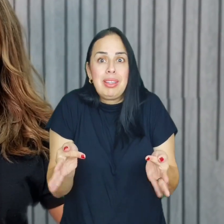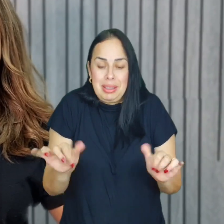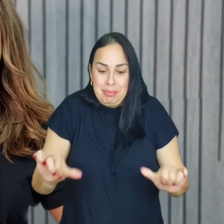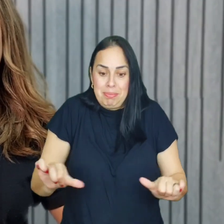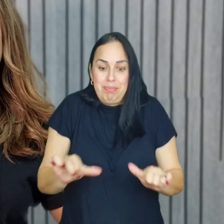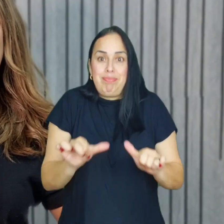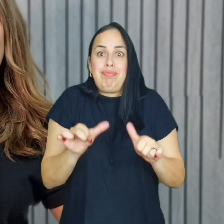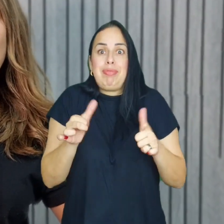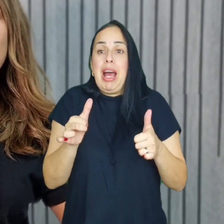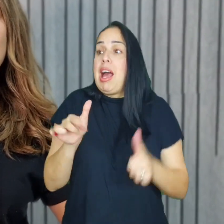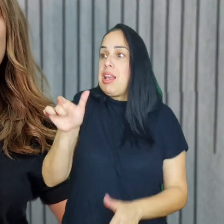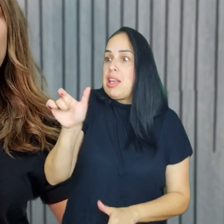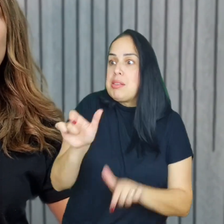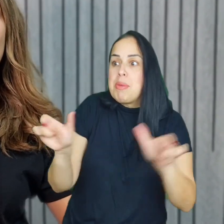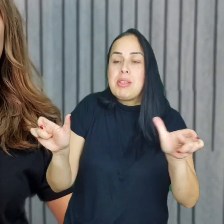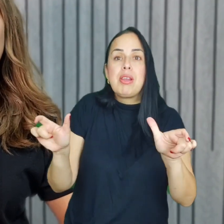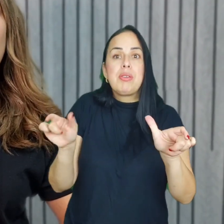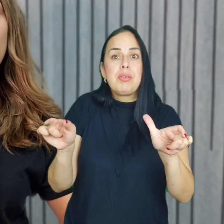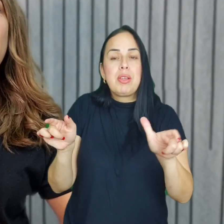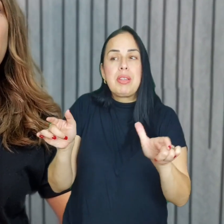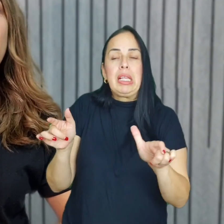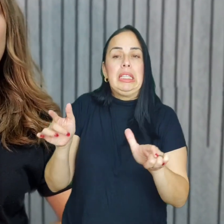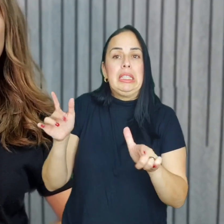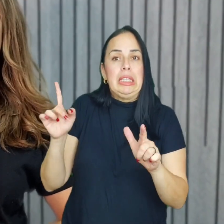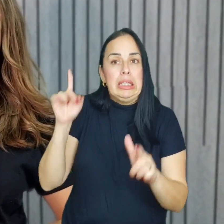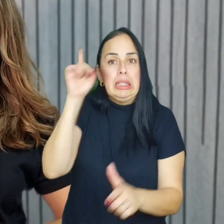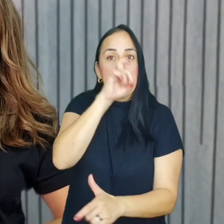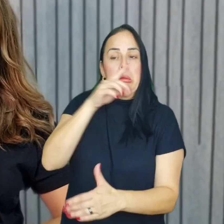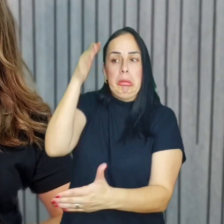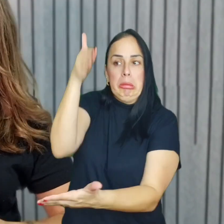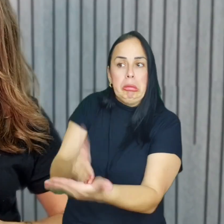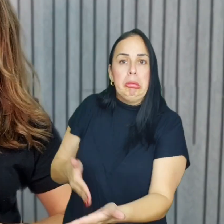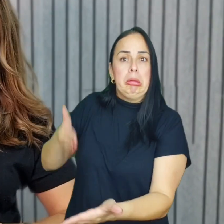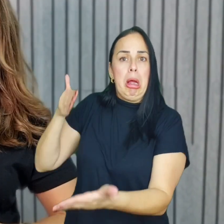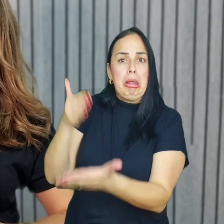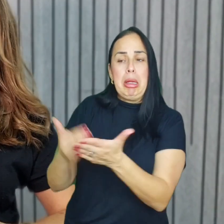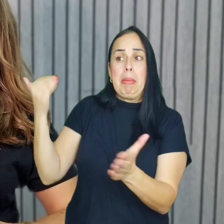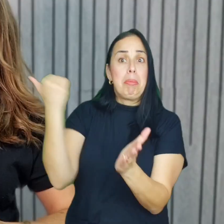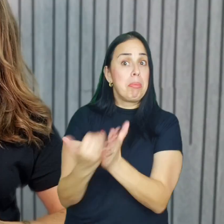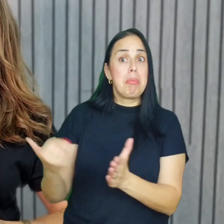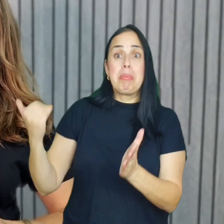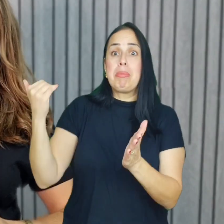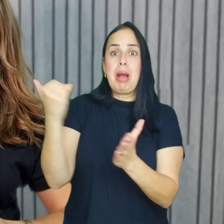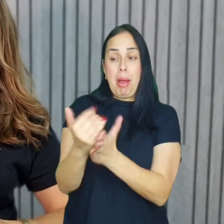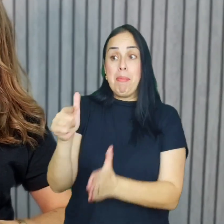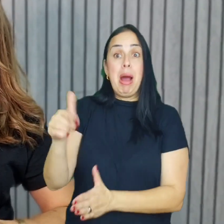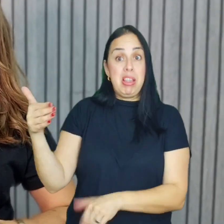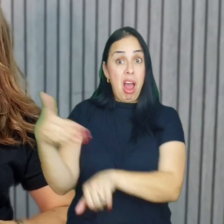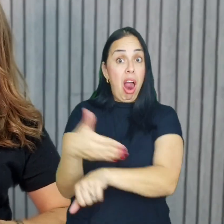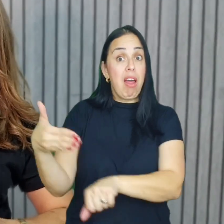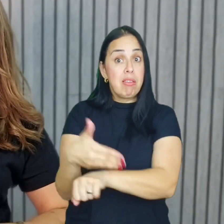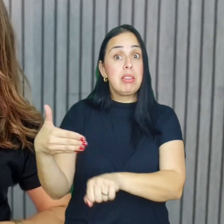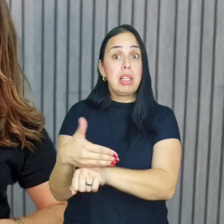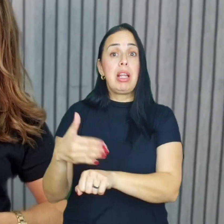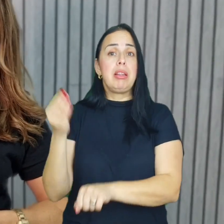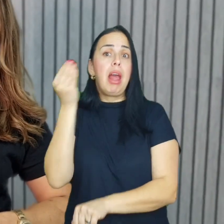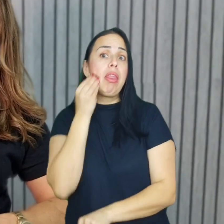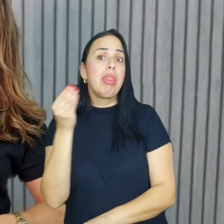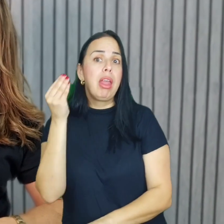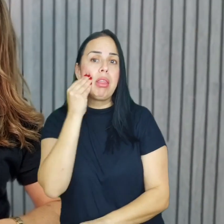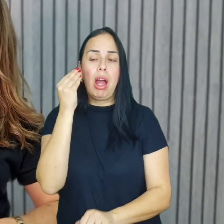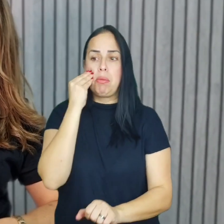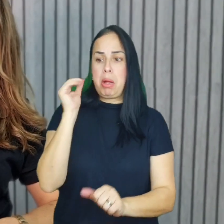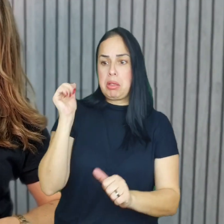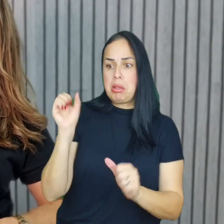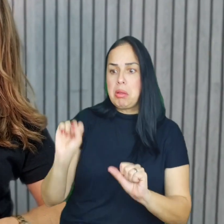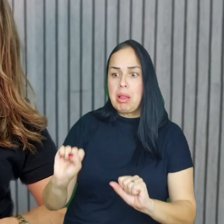assim. E existem pessoas que a dificuldade é muito maior, entendeu? Mas que elas estão aqui, elas